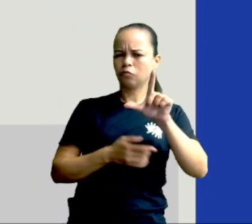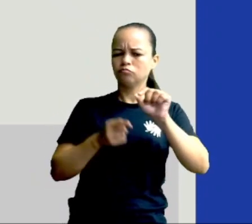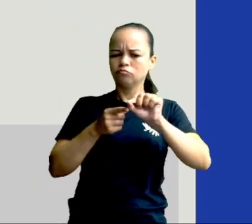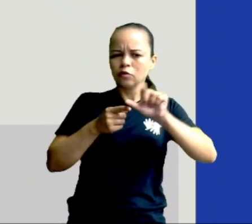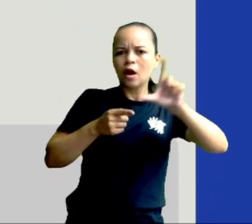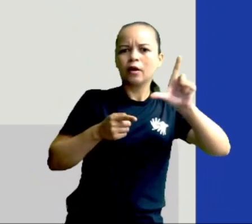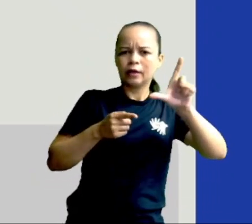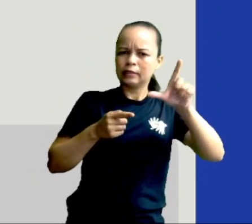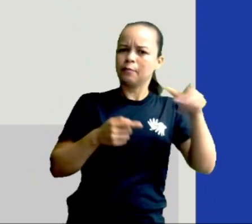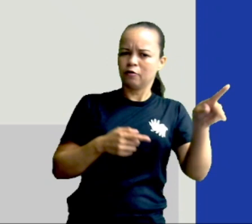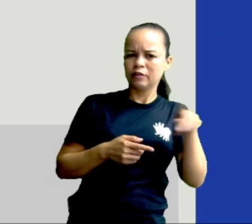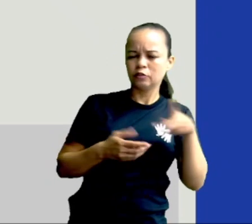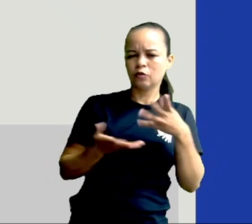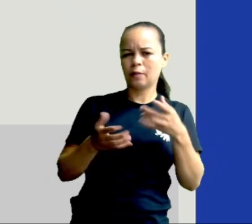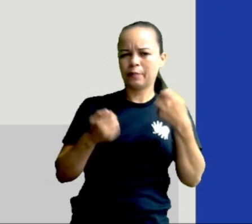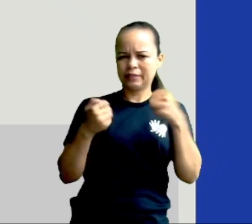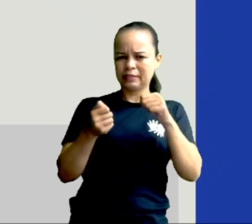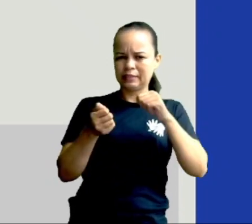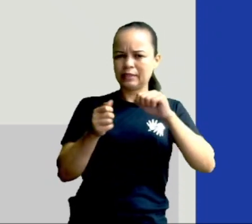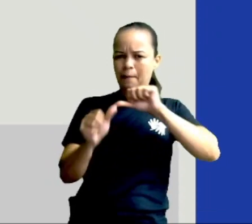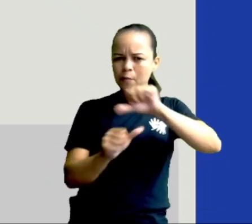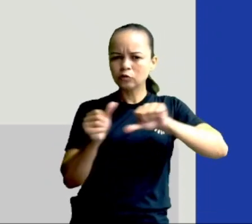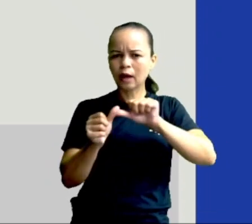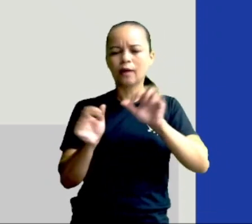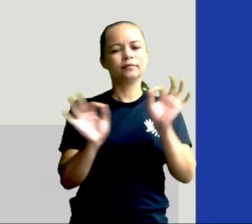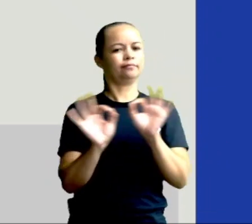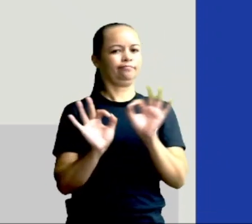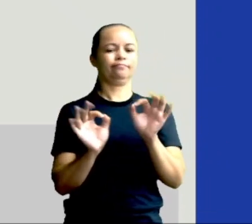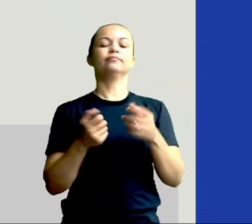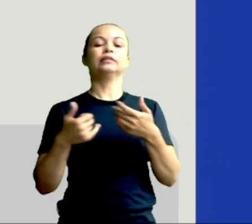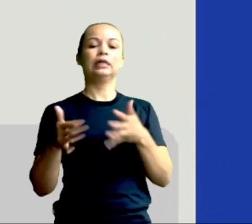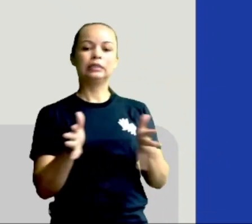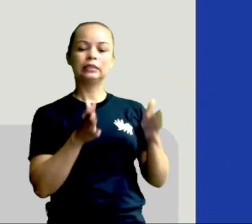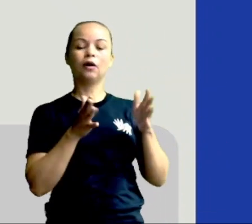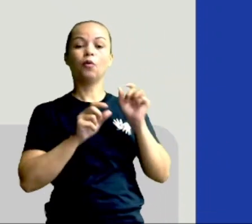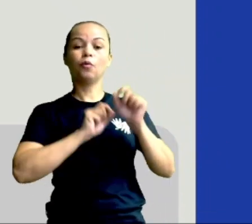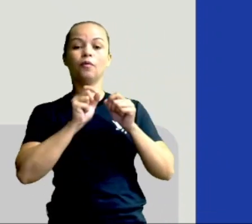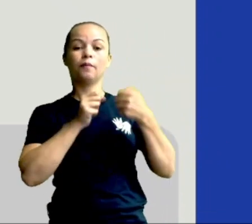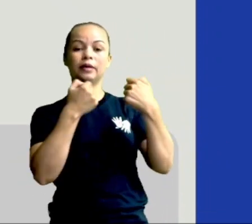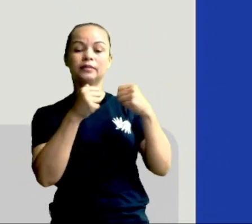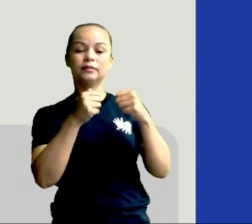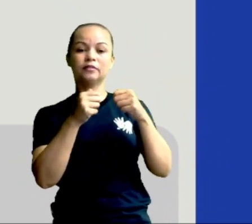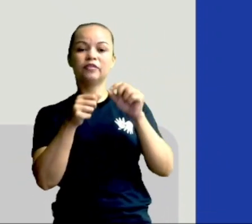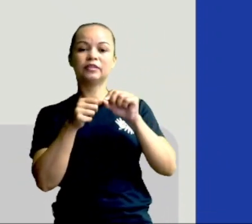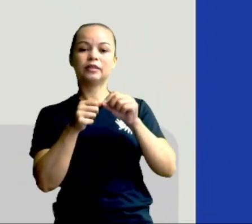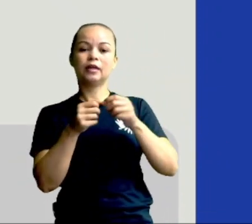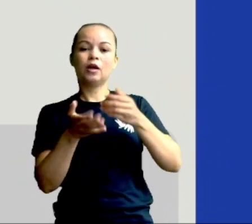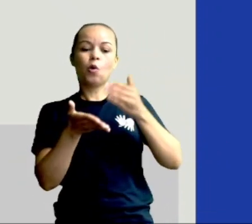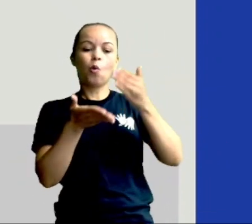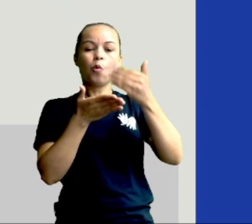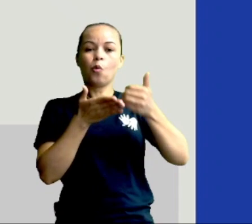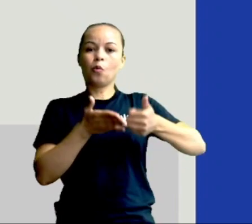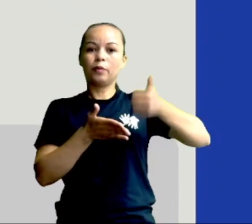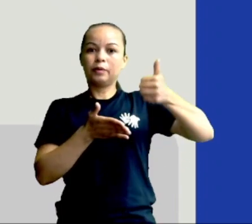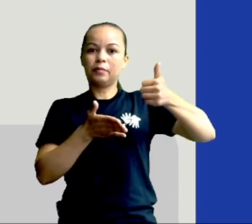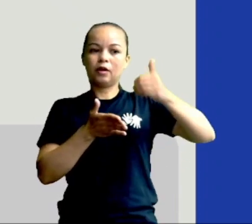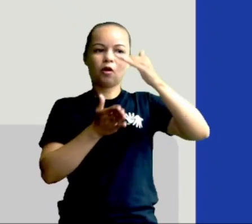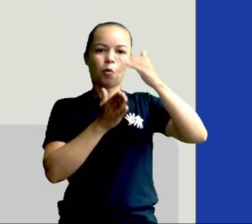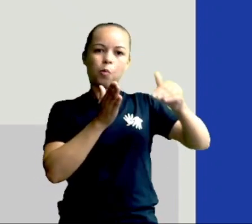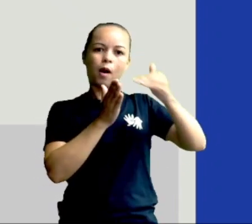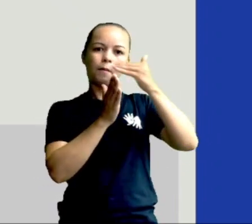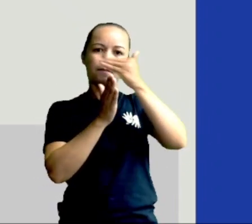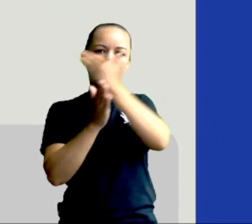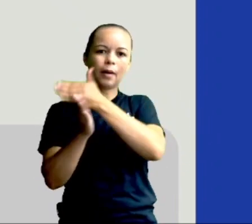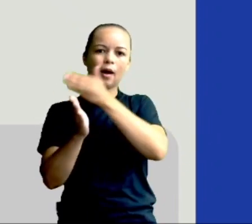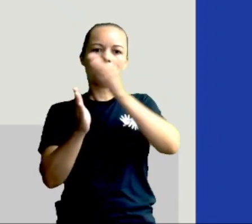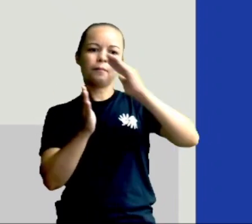crescente. Não vou precisar alterar. Isso mesmo. Então, o que é que a gente vai fazer? Começar a eliminar o primeiro com o último, o segundo com o